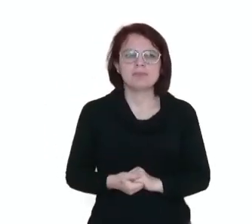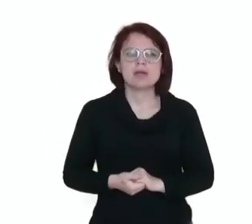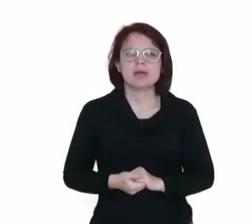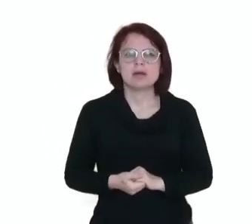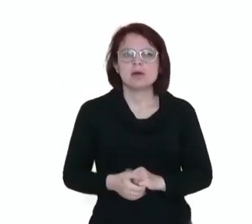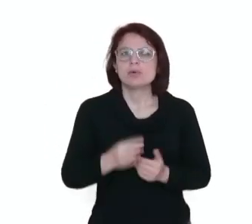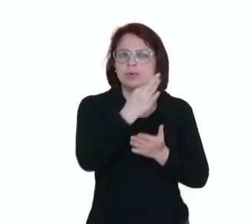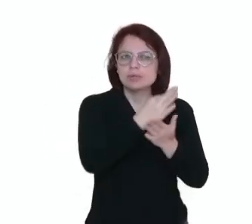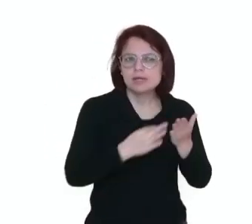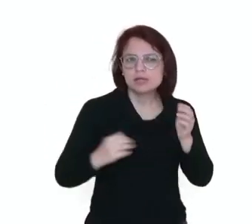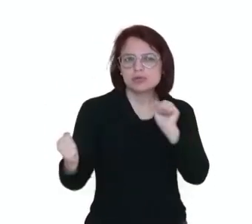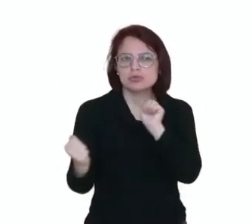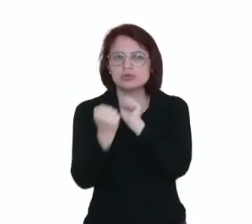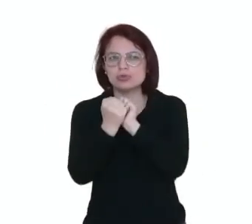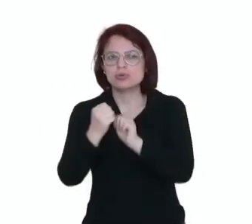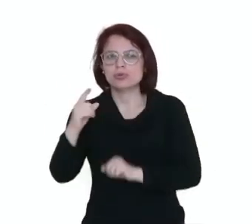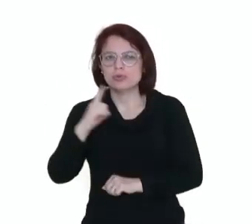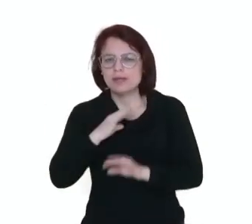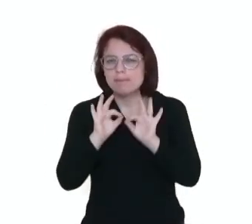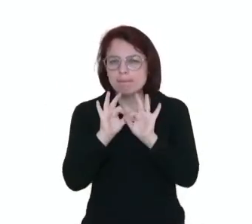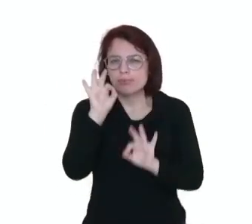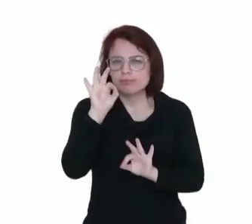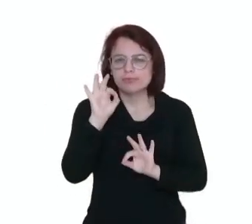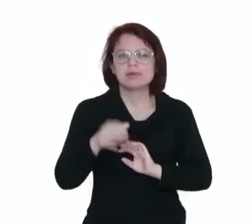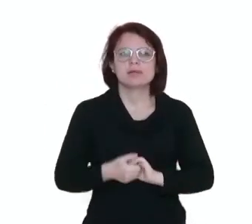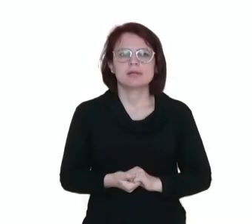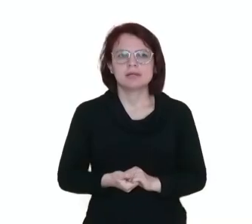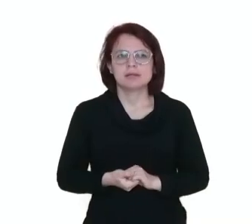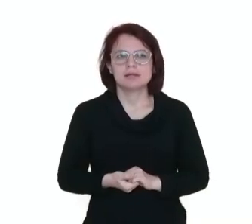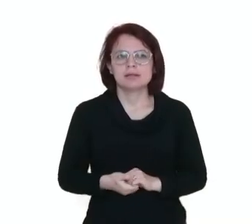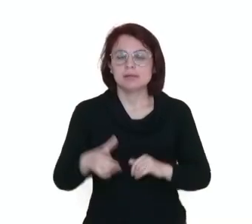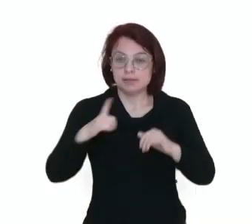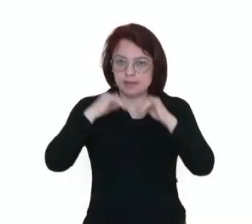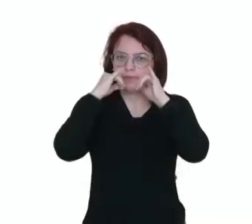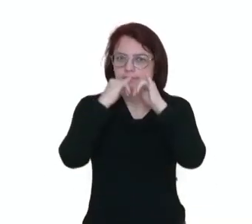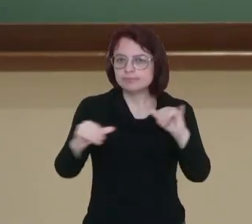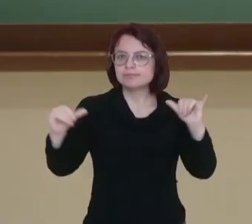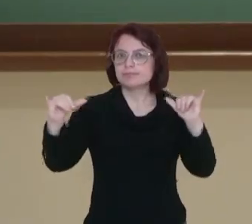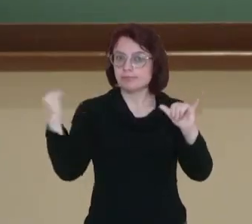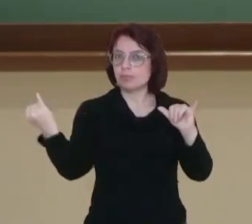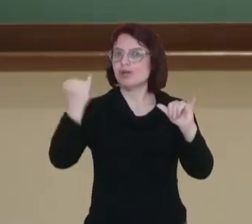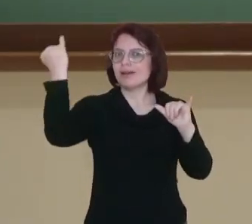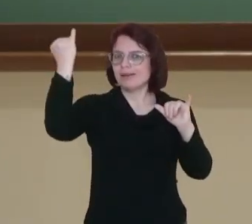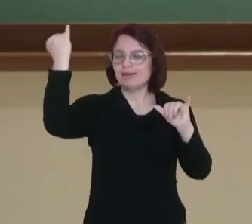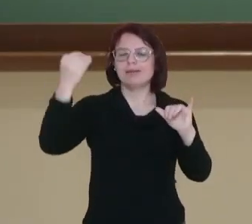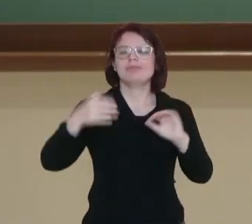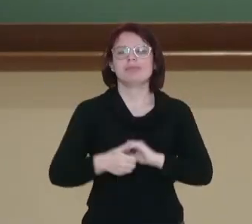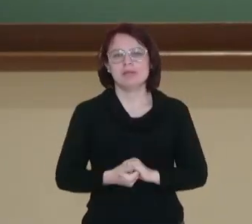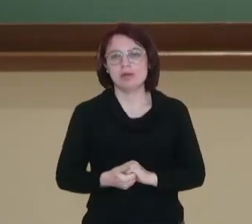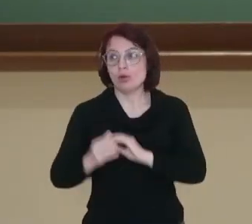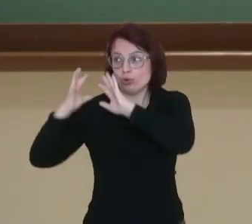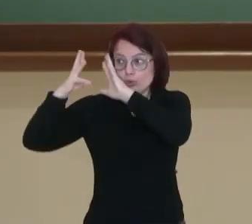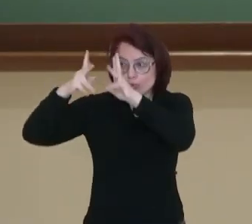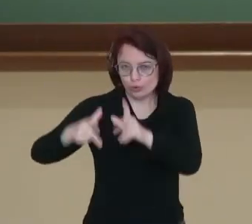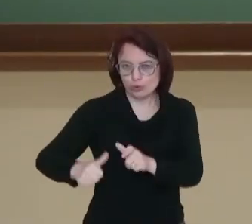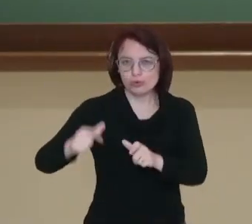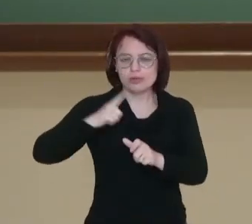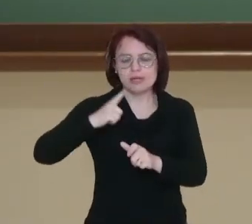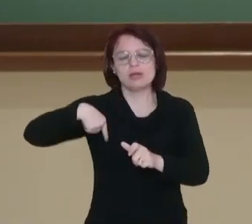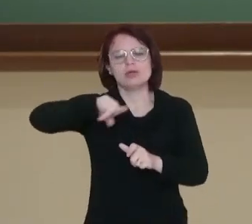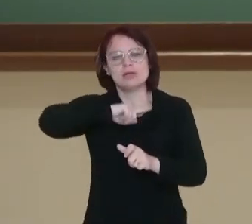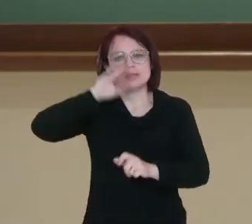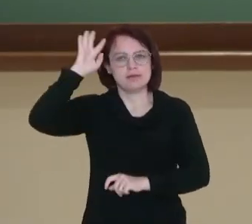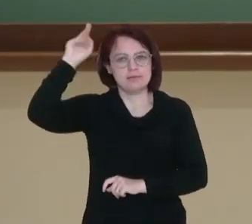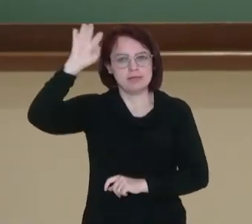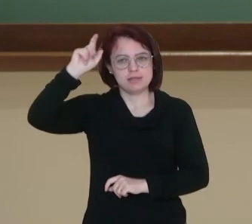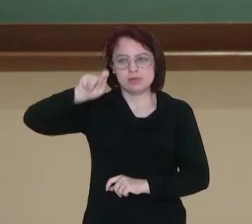que acompanham a imagem são curtos e apresentam informações essenciais, tudo isso faz parte da minha reflexão